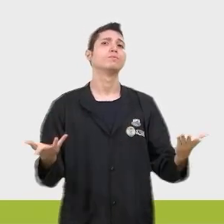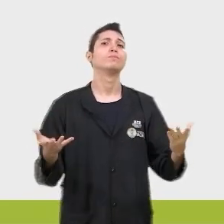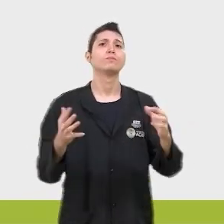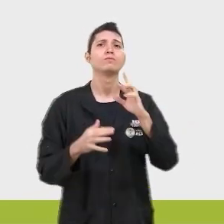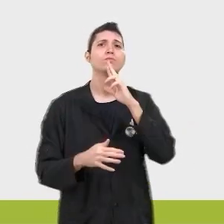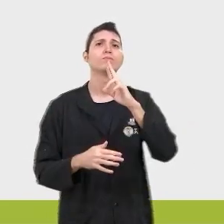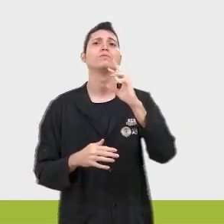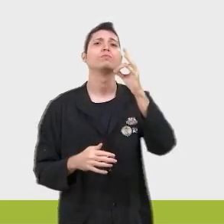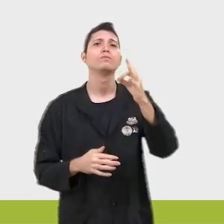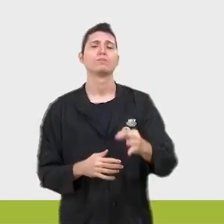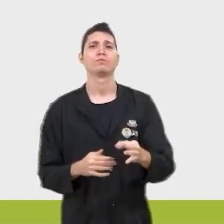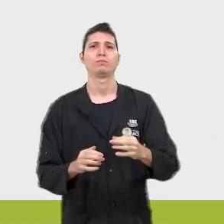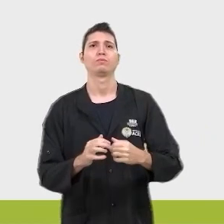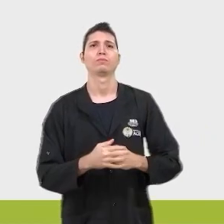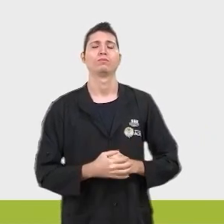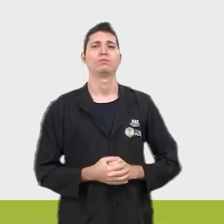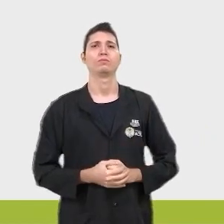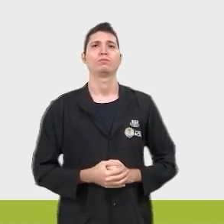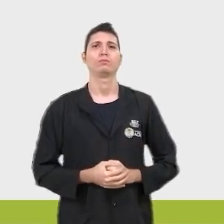resposta correta para vocês?